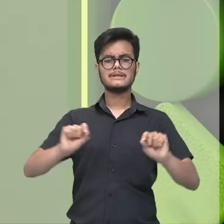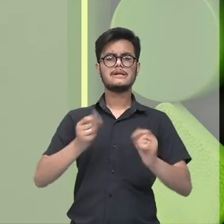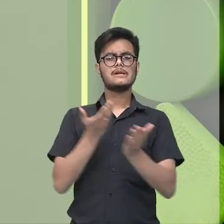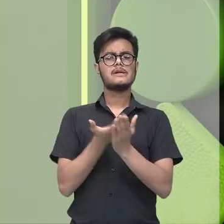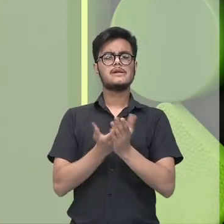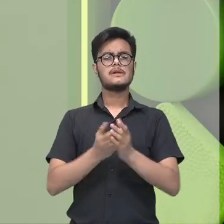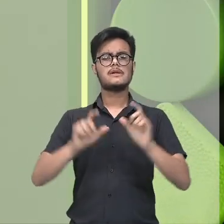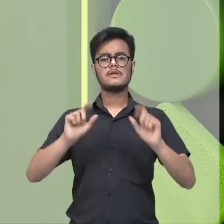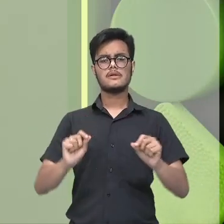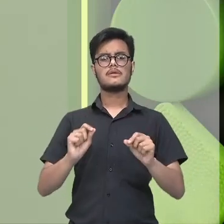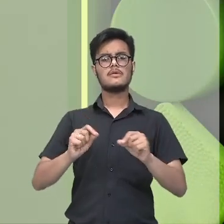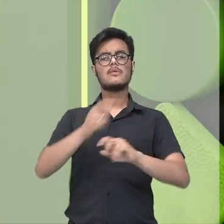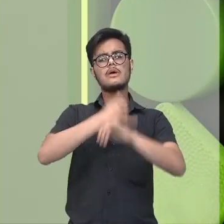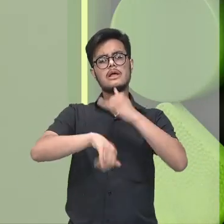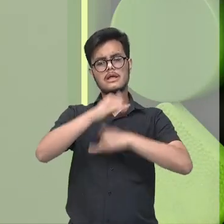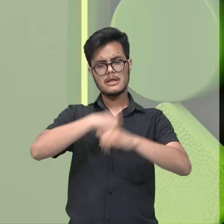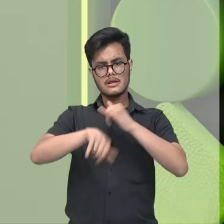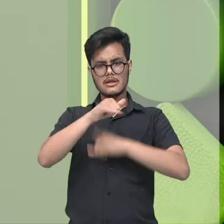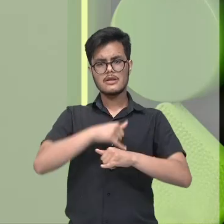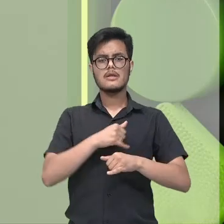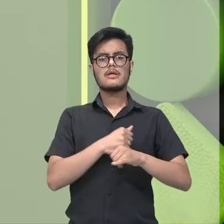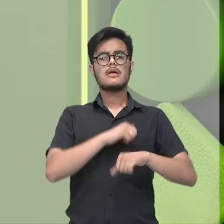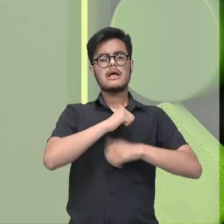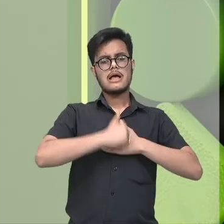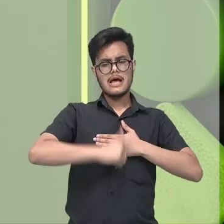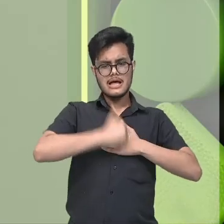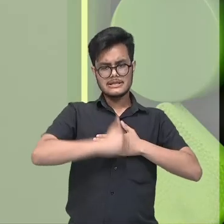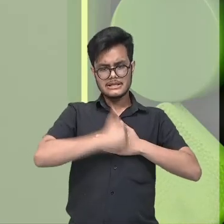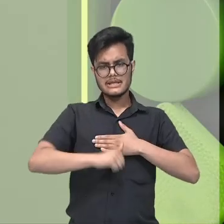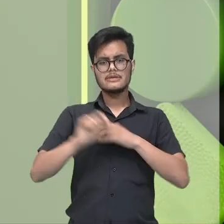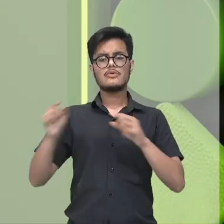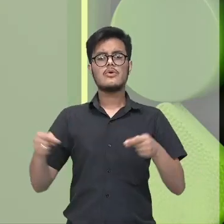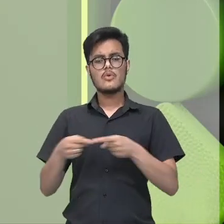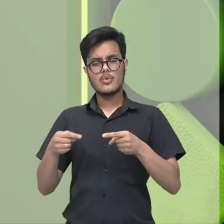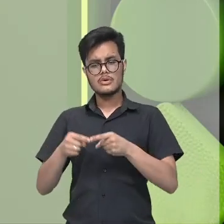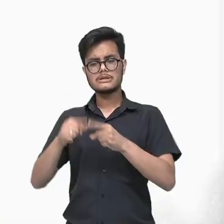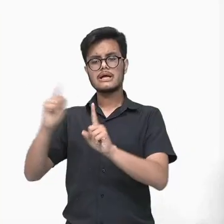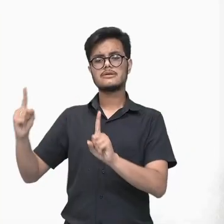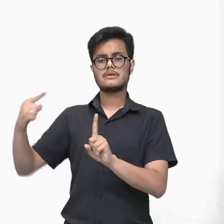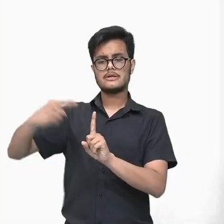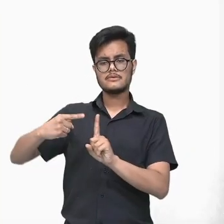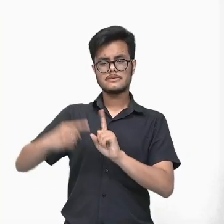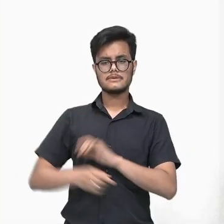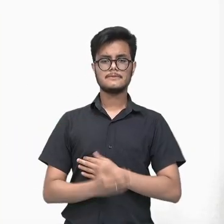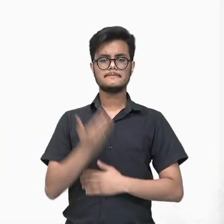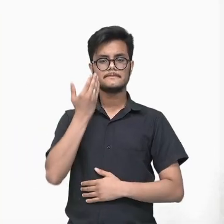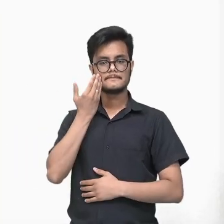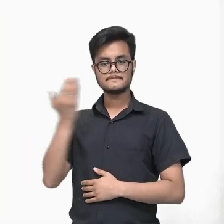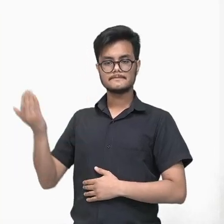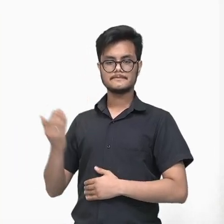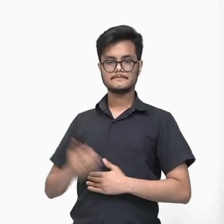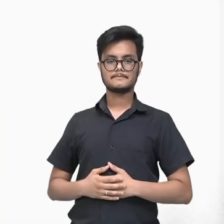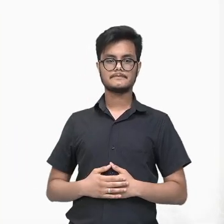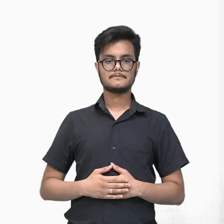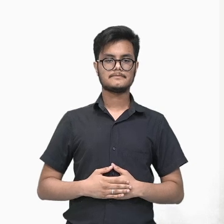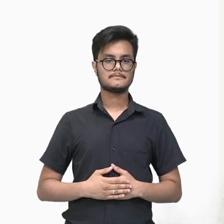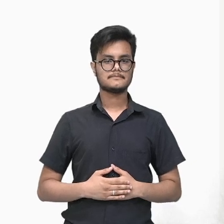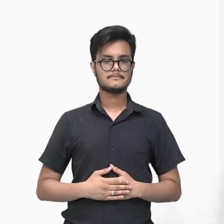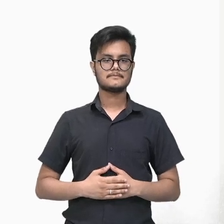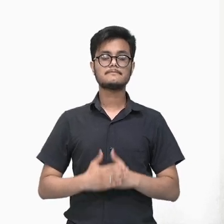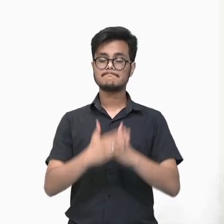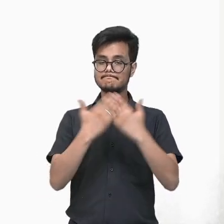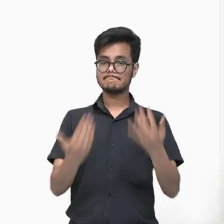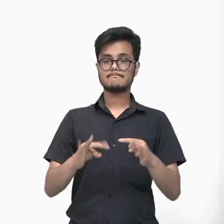a eletrização por atrito, por contato e indução. Vejam aí. Na eletrização de